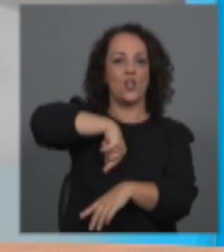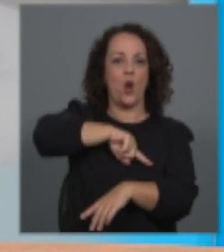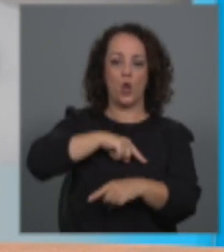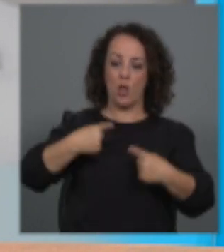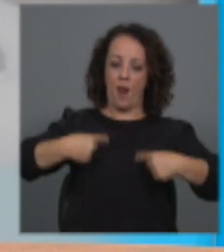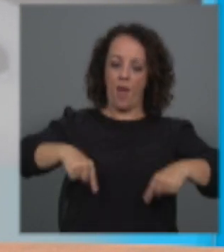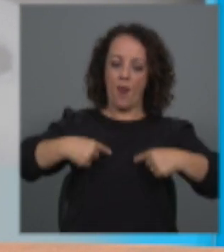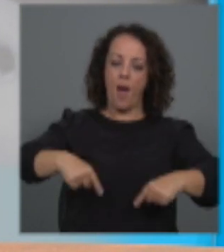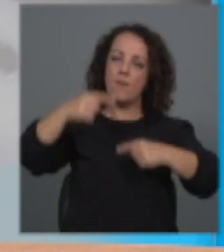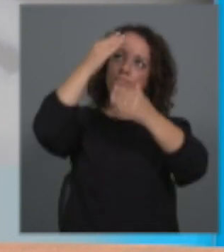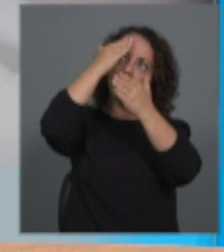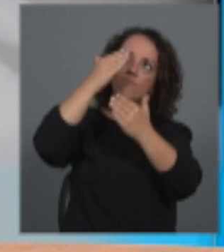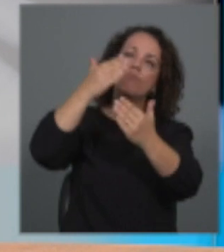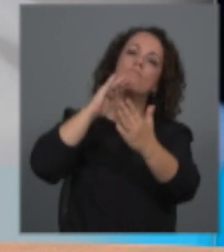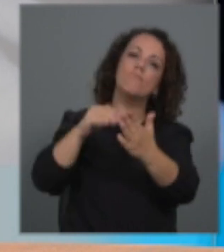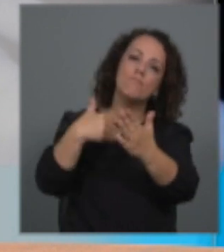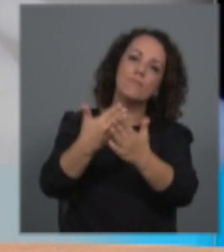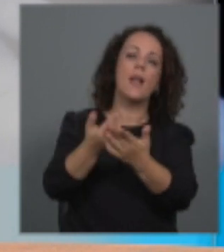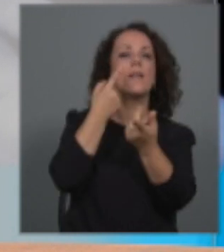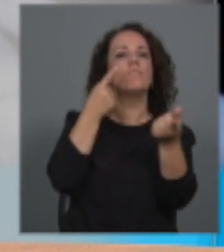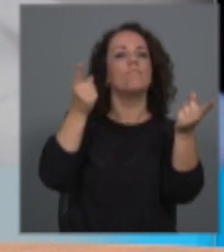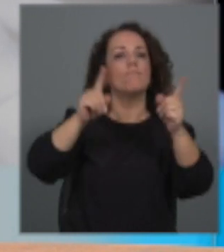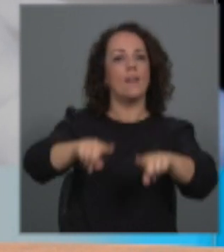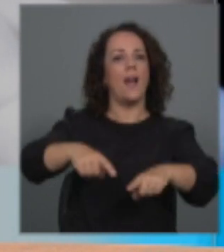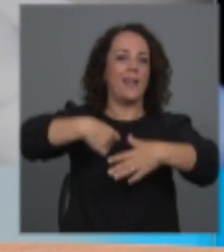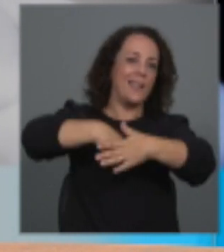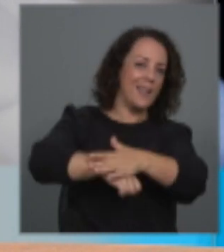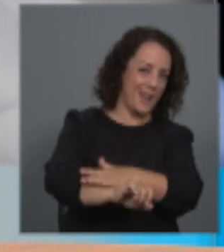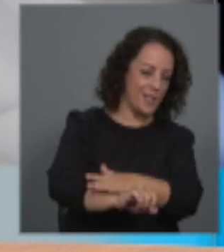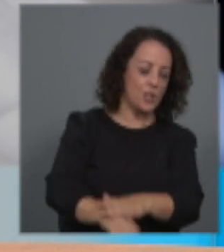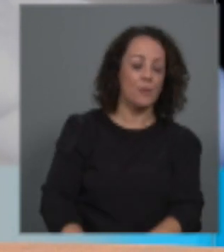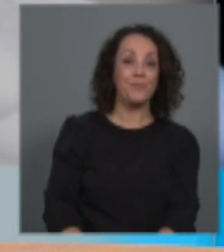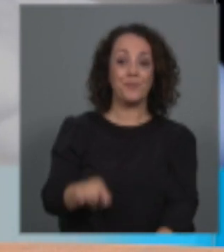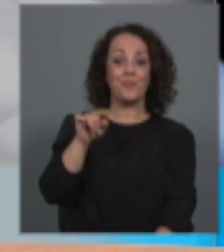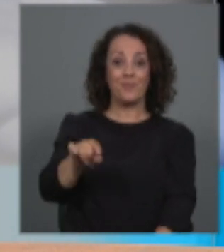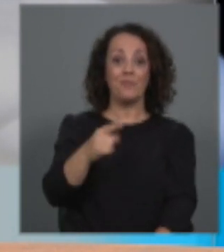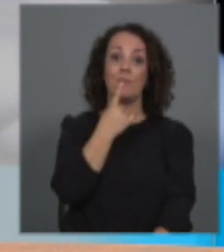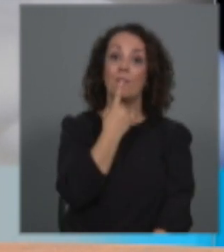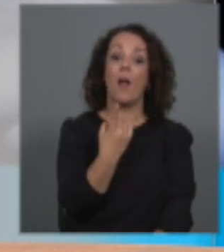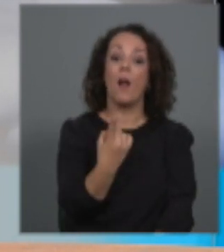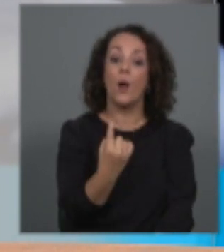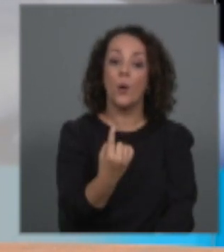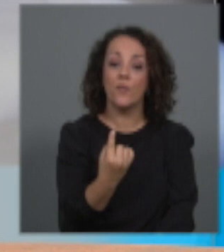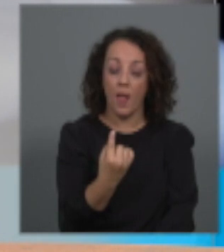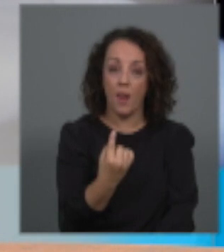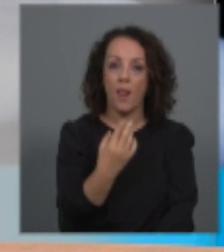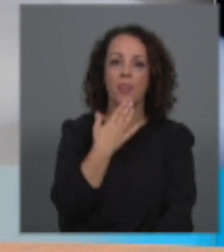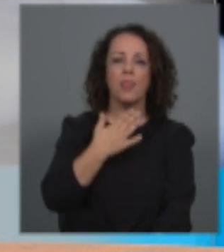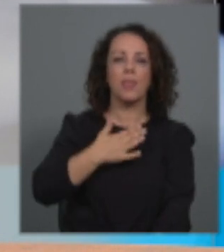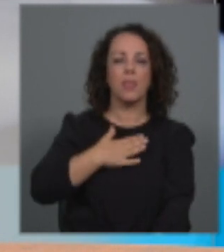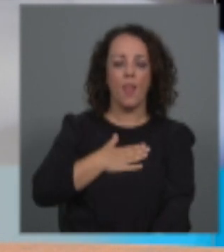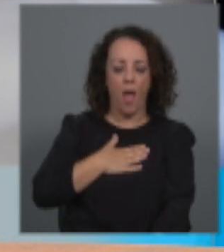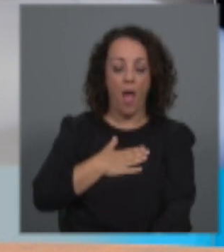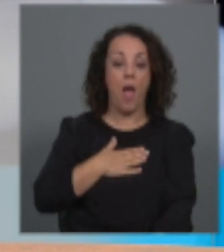existência. Assim, este ritual projeta-nos, ao mesmo tempo que